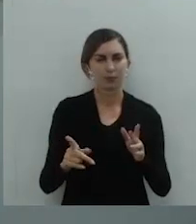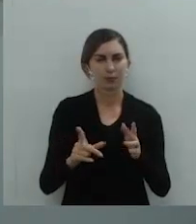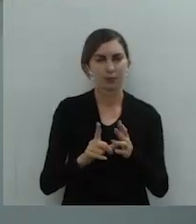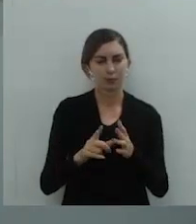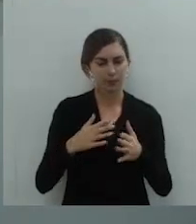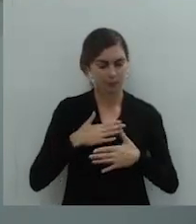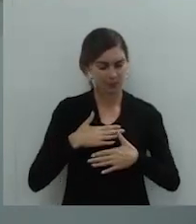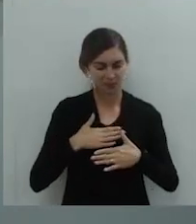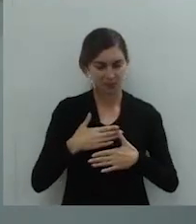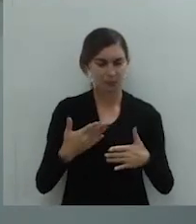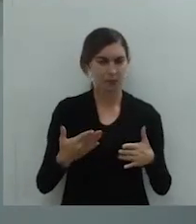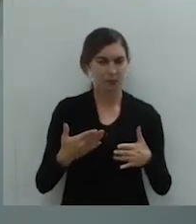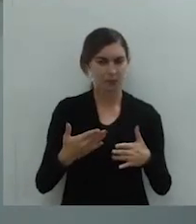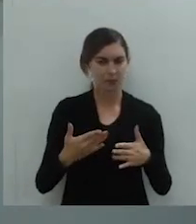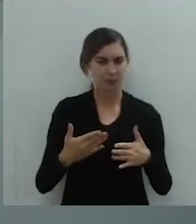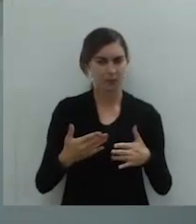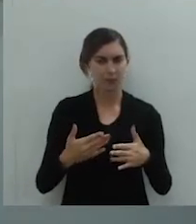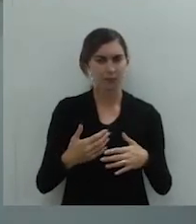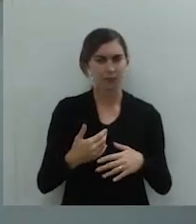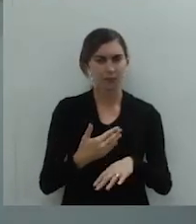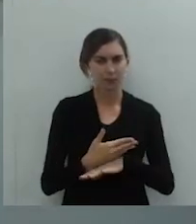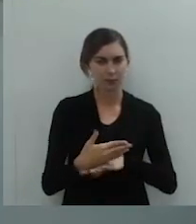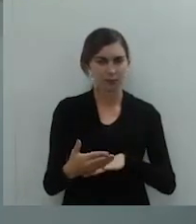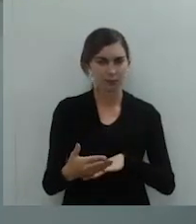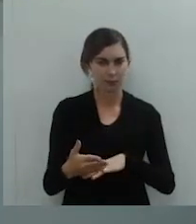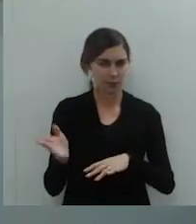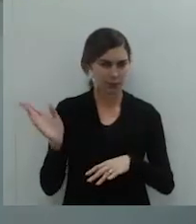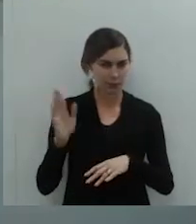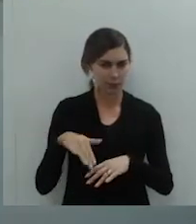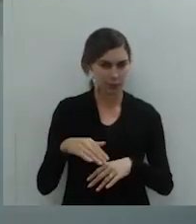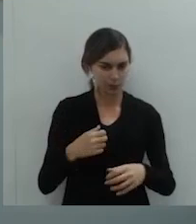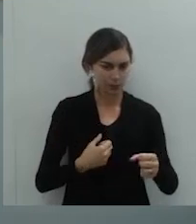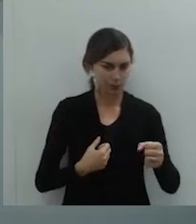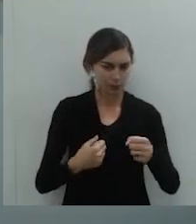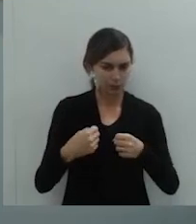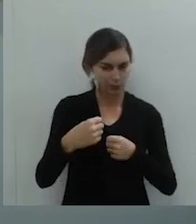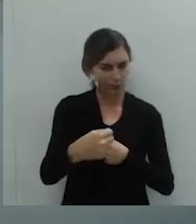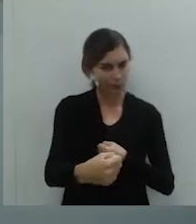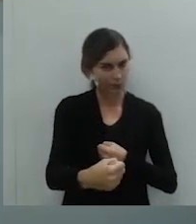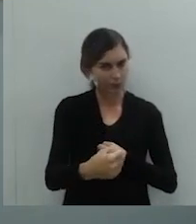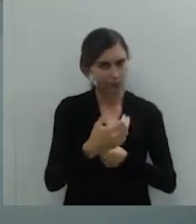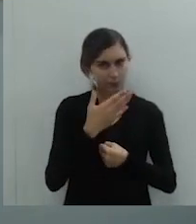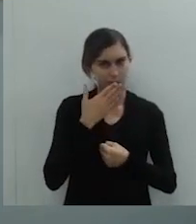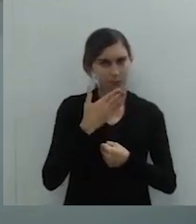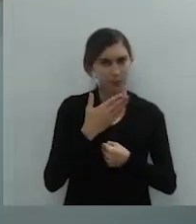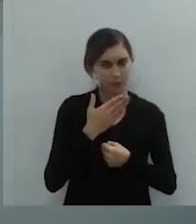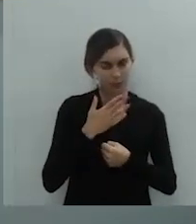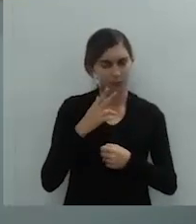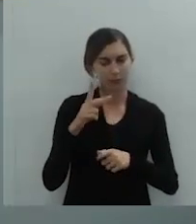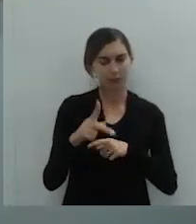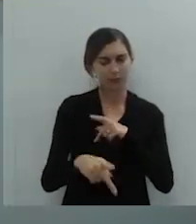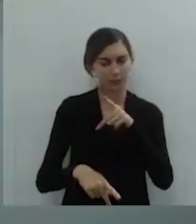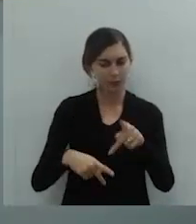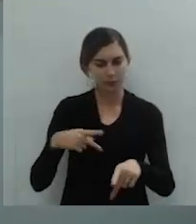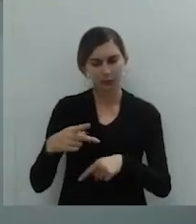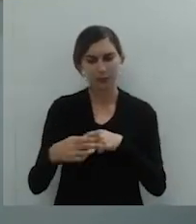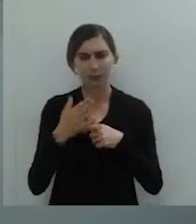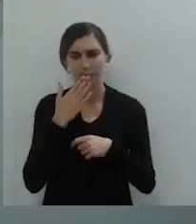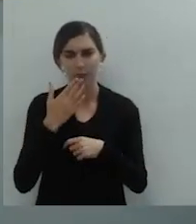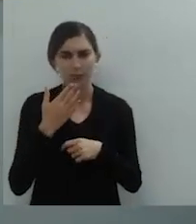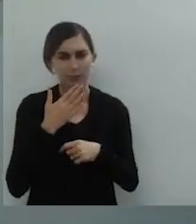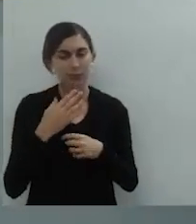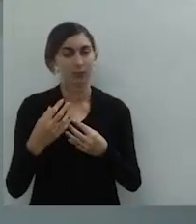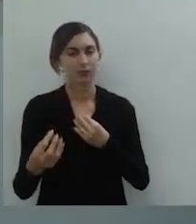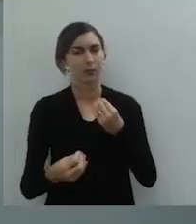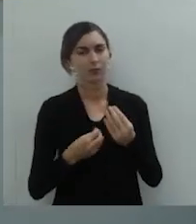do meu jeito, será do meu estilo. Vamos nos colocar no lugar do índio, dos povos indígenas?